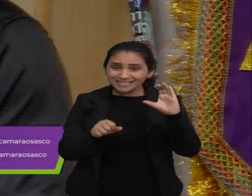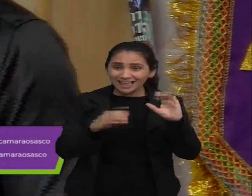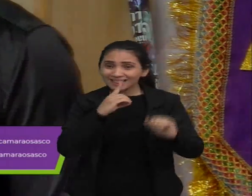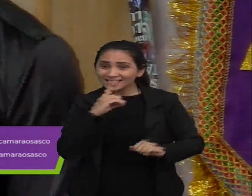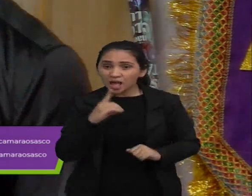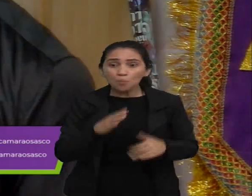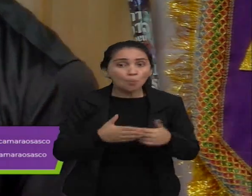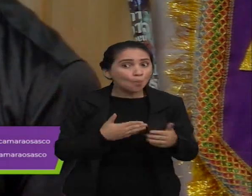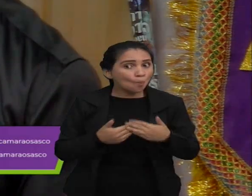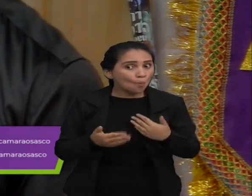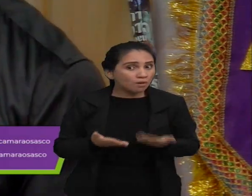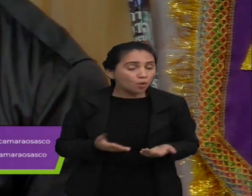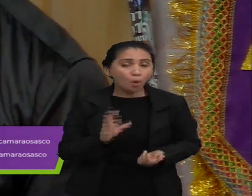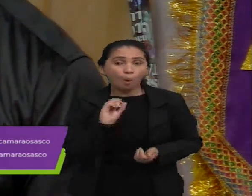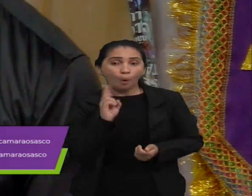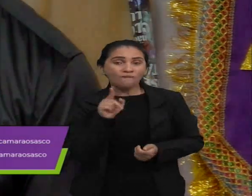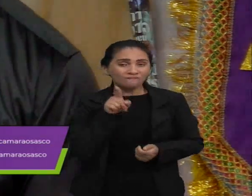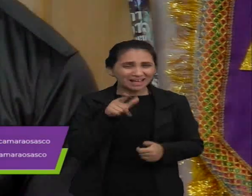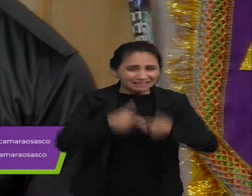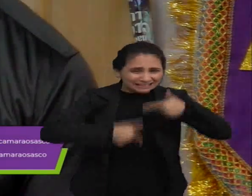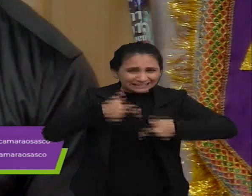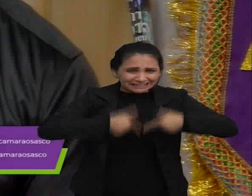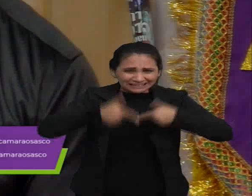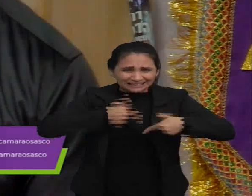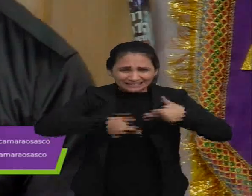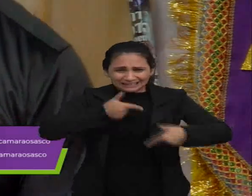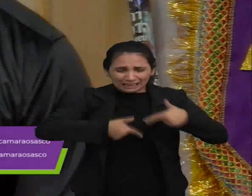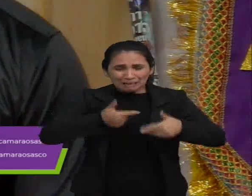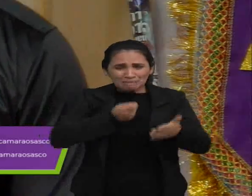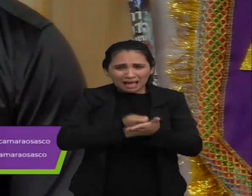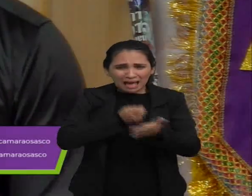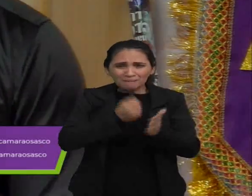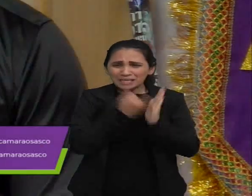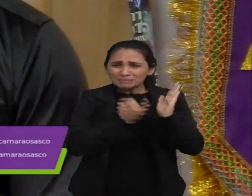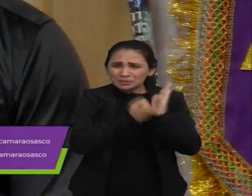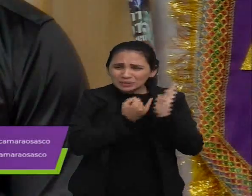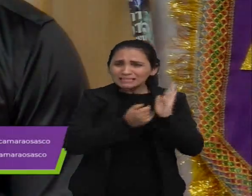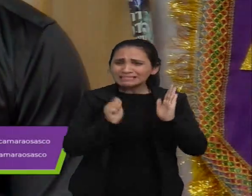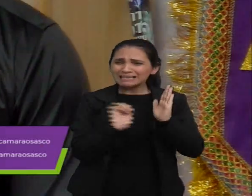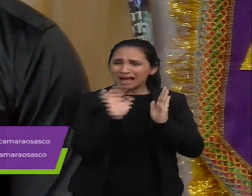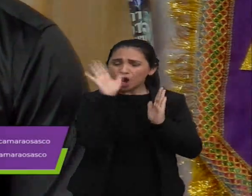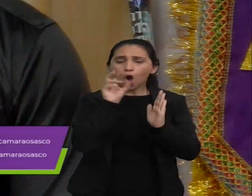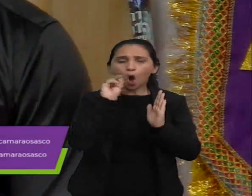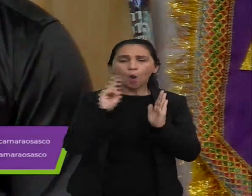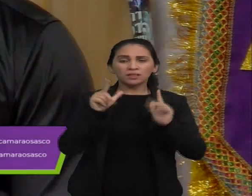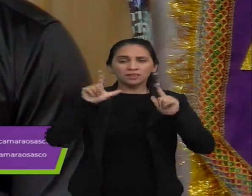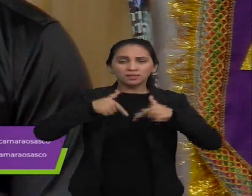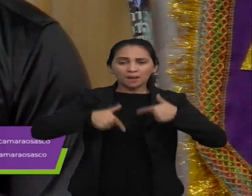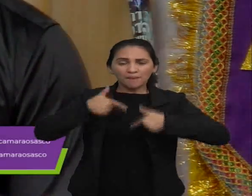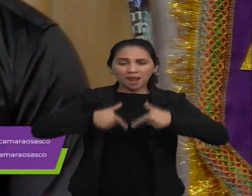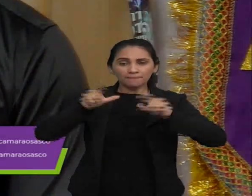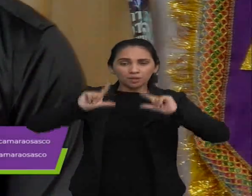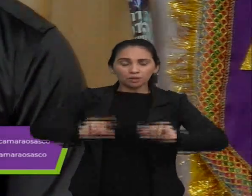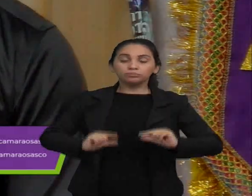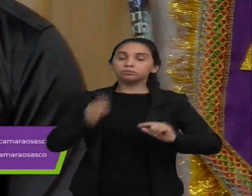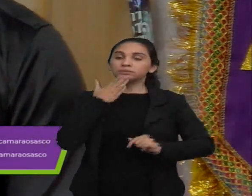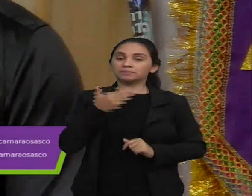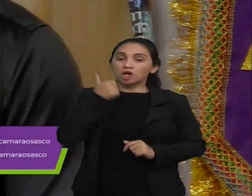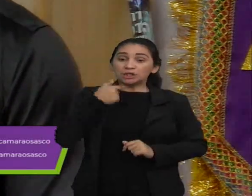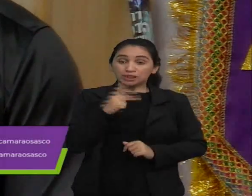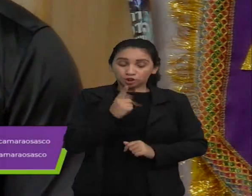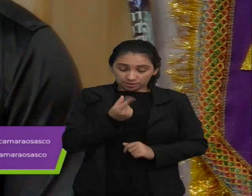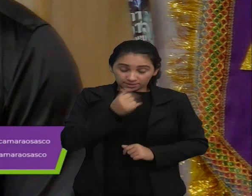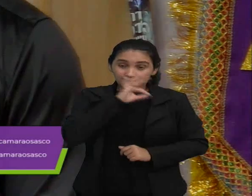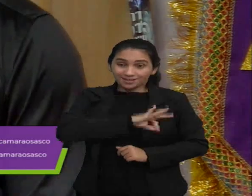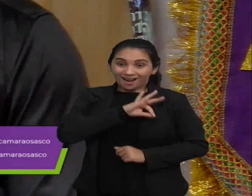D ou você vai ter que trabalhar mais para pagar mais impostos ou você vai ter que trabalhar menos para viver mais e melhor com o seu